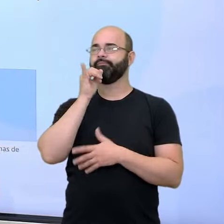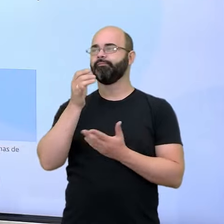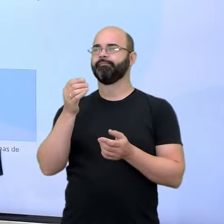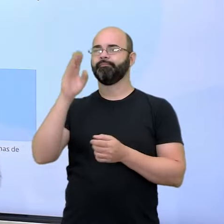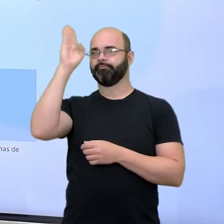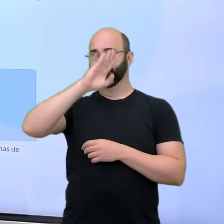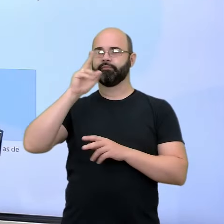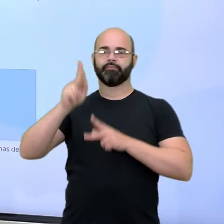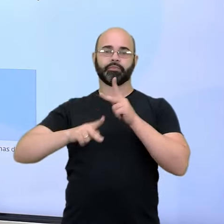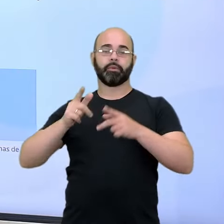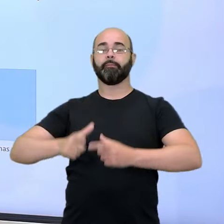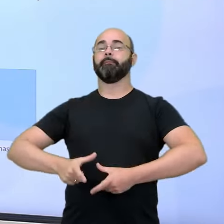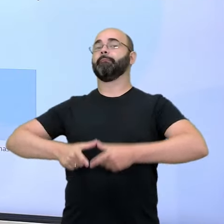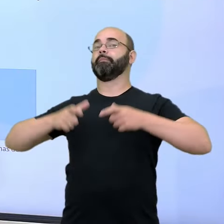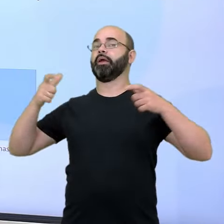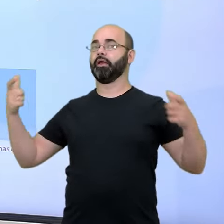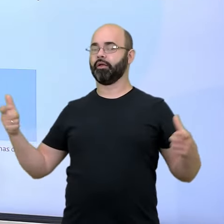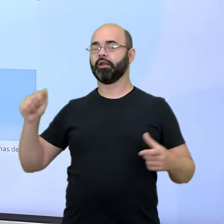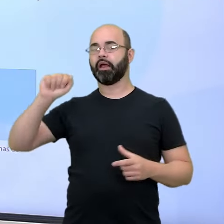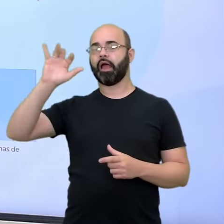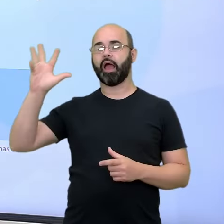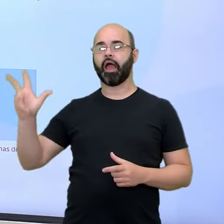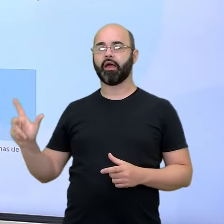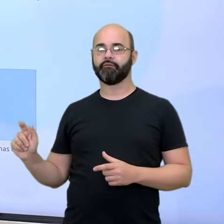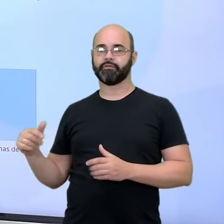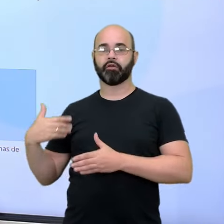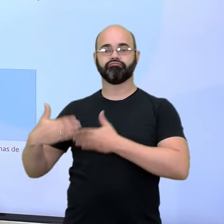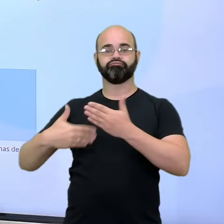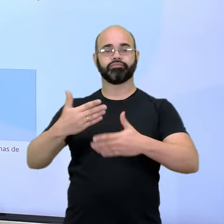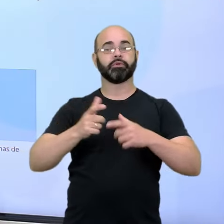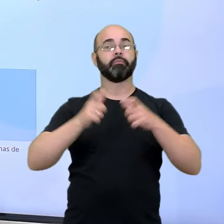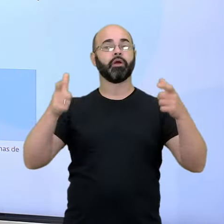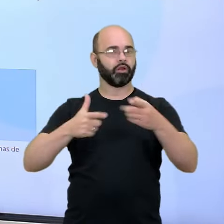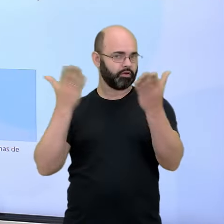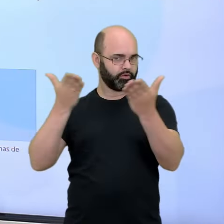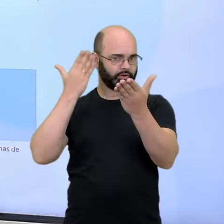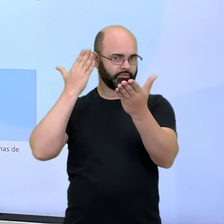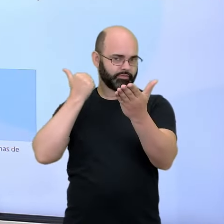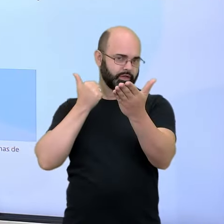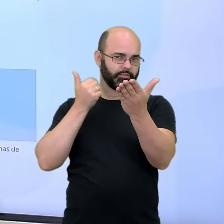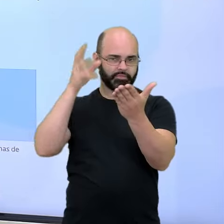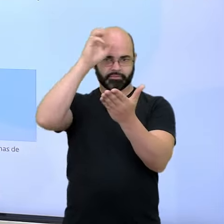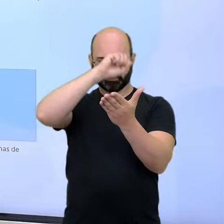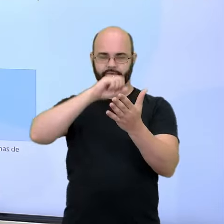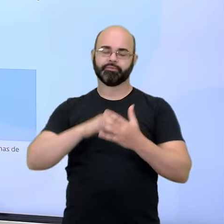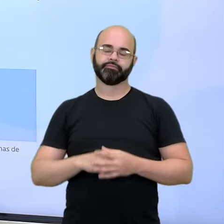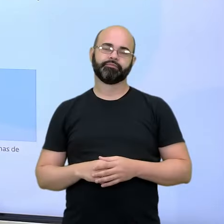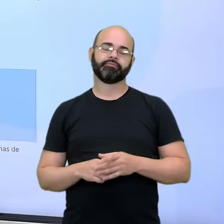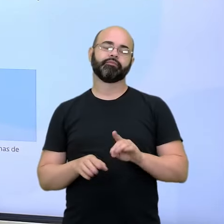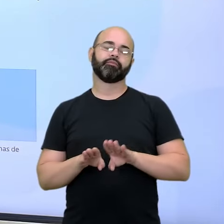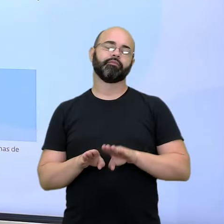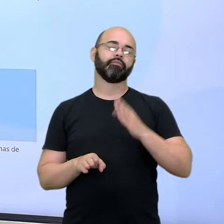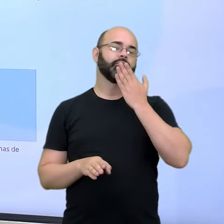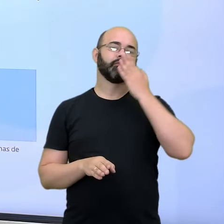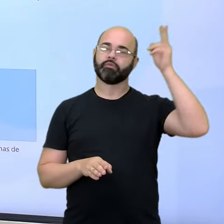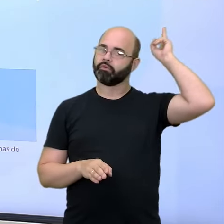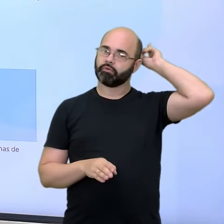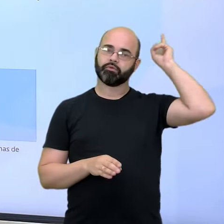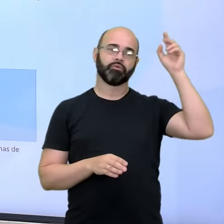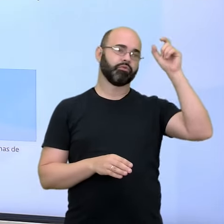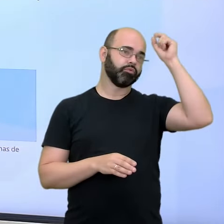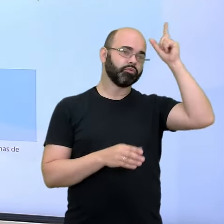população brasileira era formada por afrodescendentes. Agora você sabe. Eu não sabia que a população indígena produzia